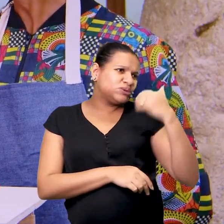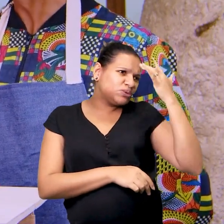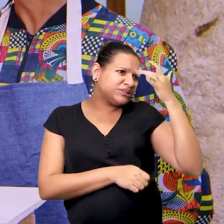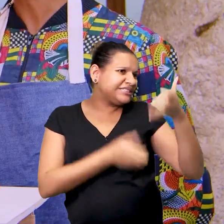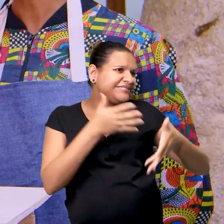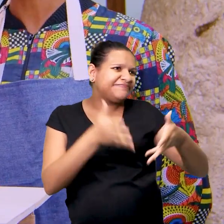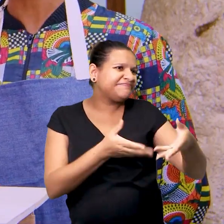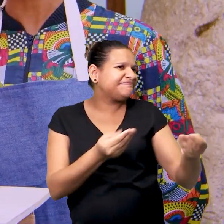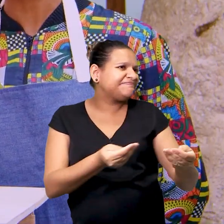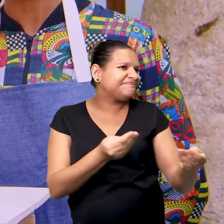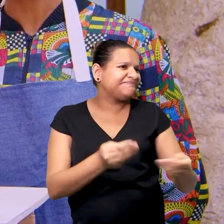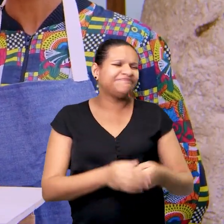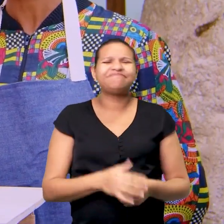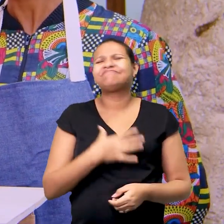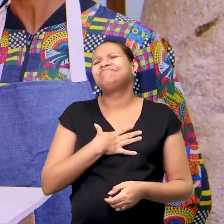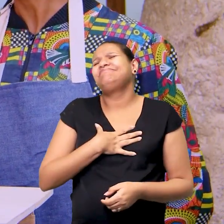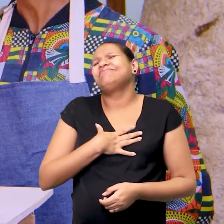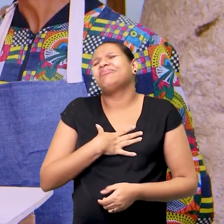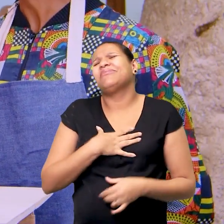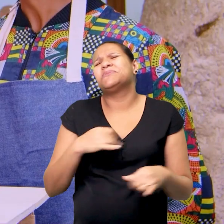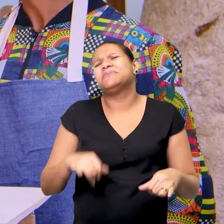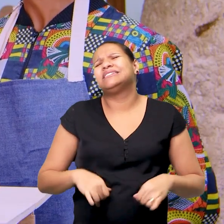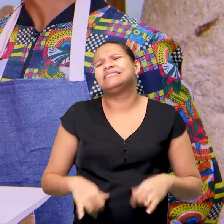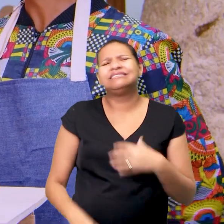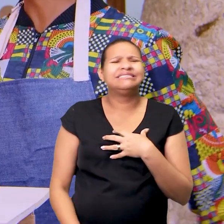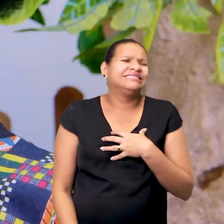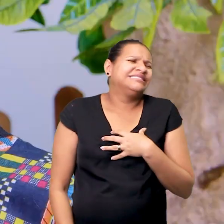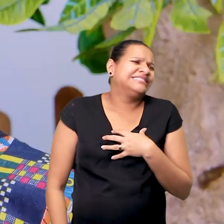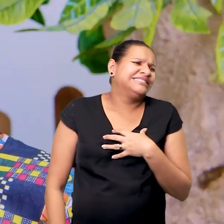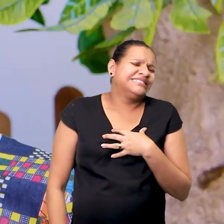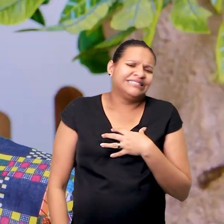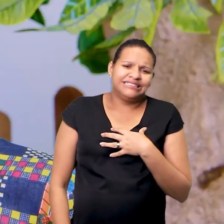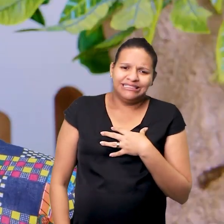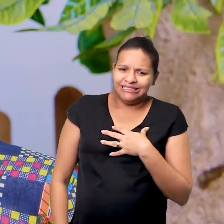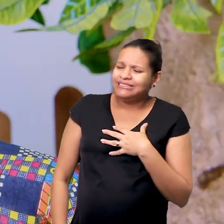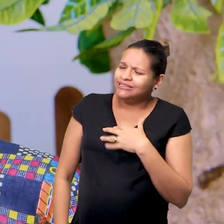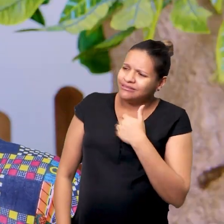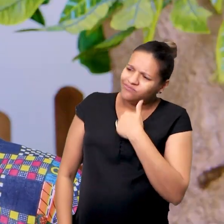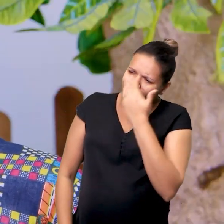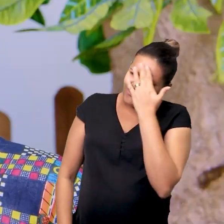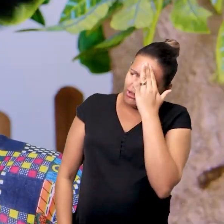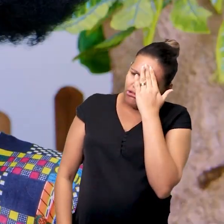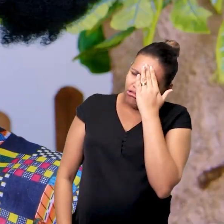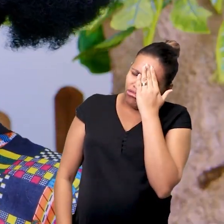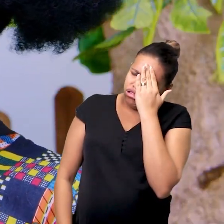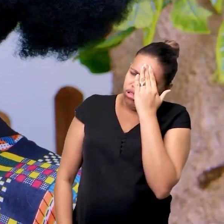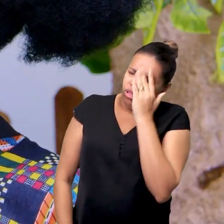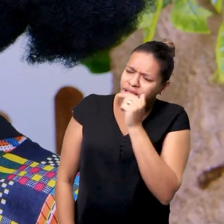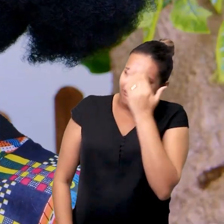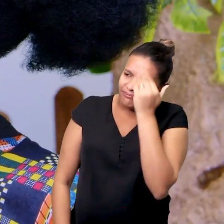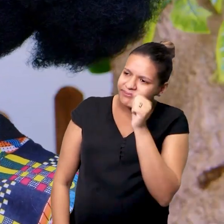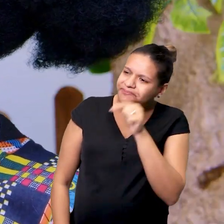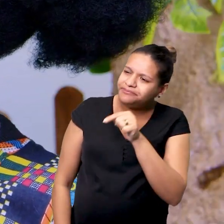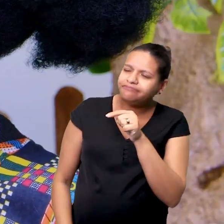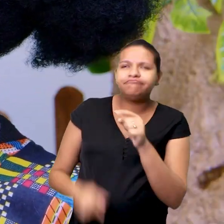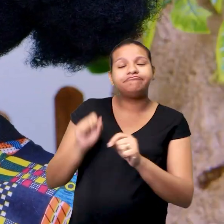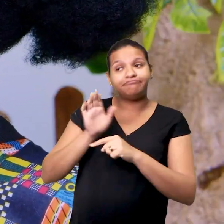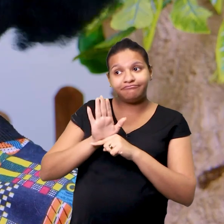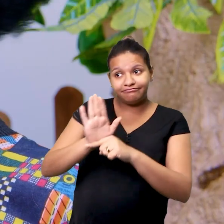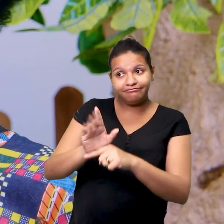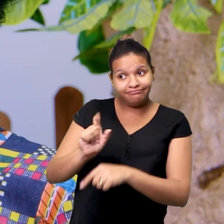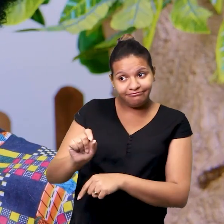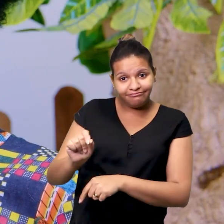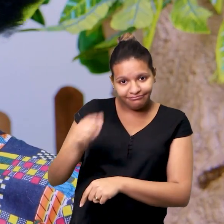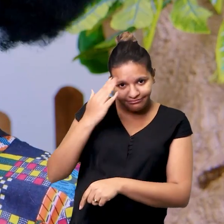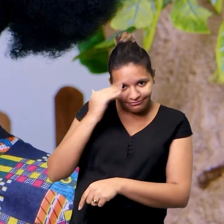contar. Ai, de... Grover é um fantoche azul. Eu entendi. Sabe o eu acho que pode te ajudar,